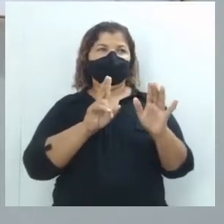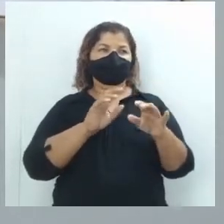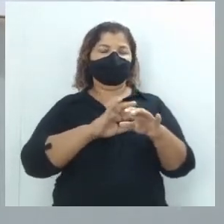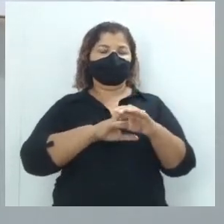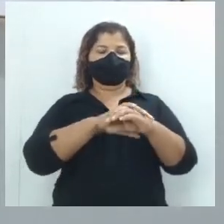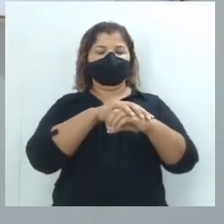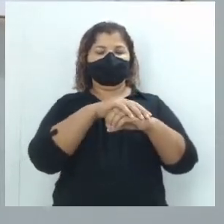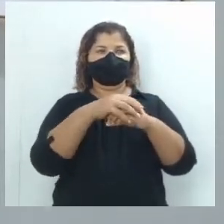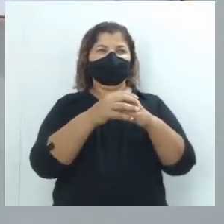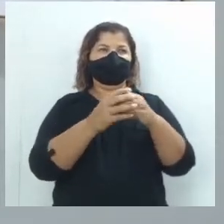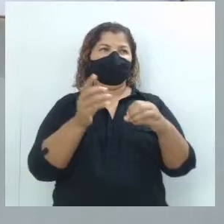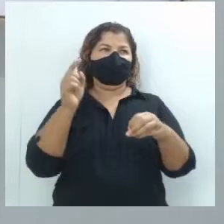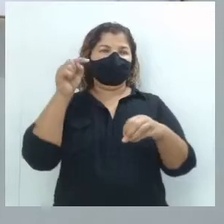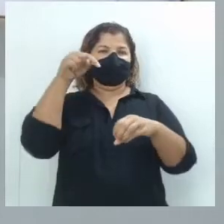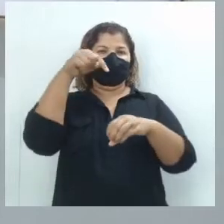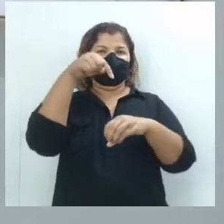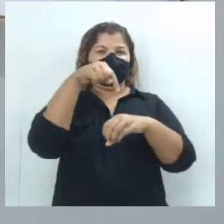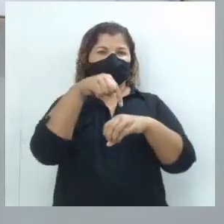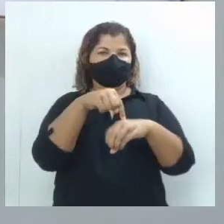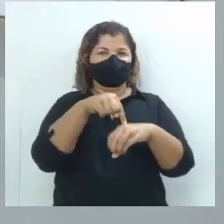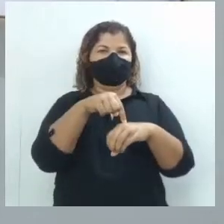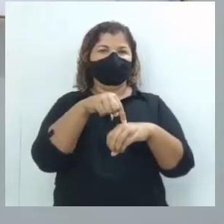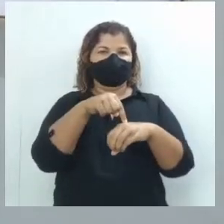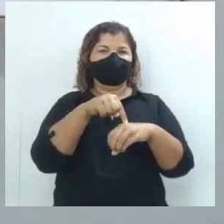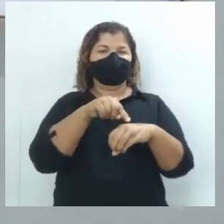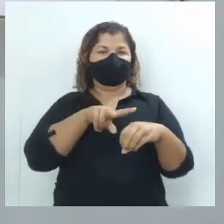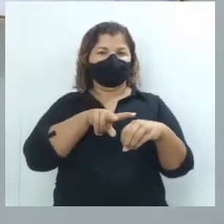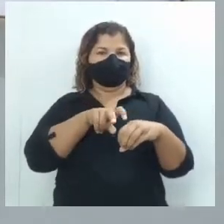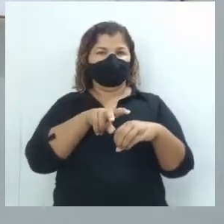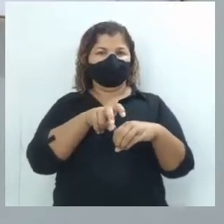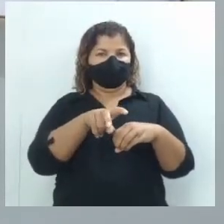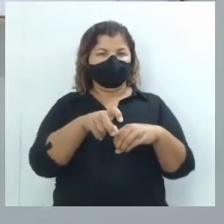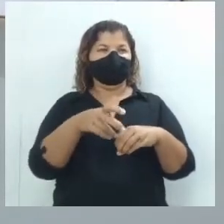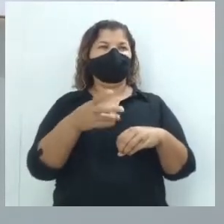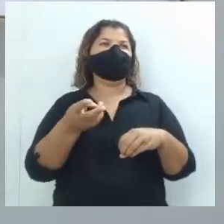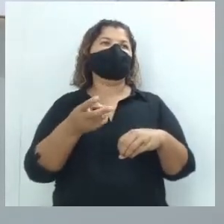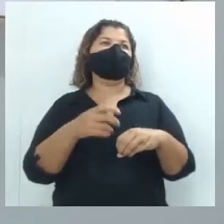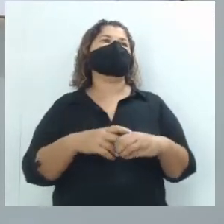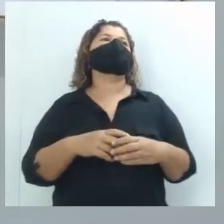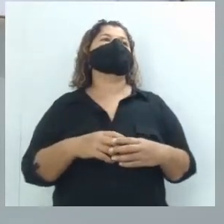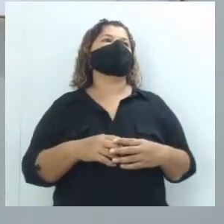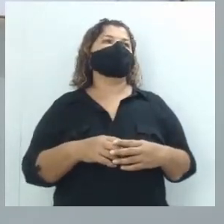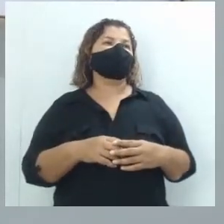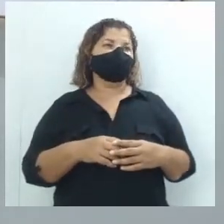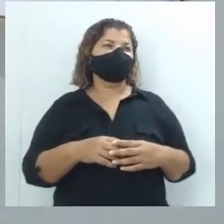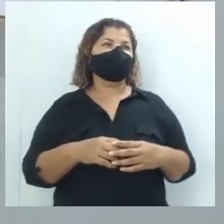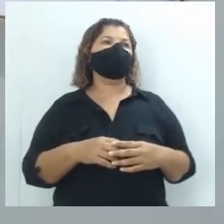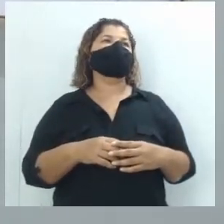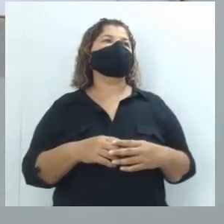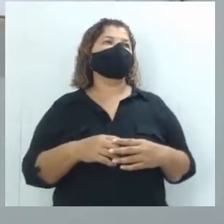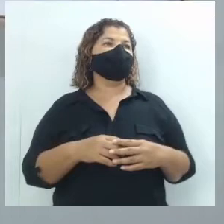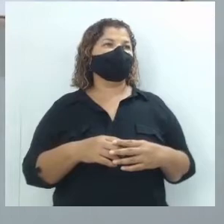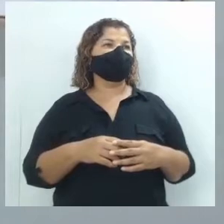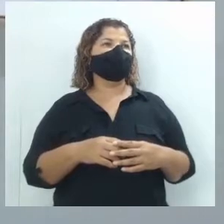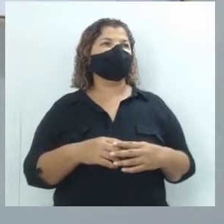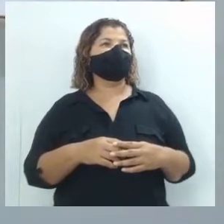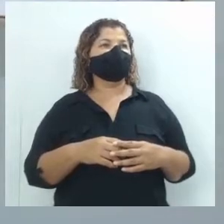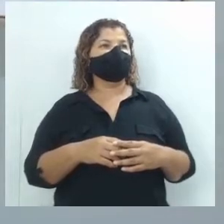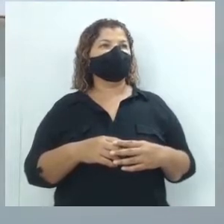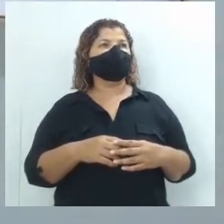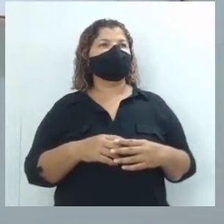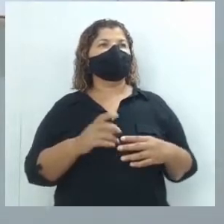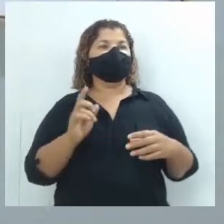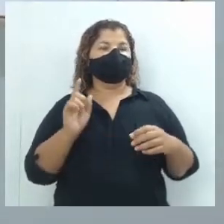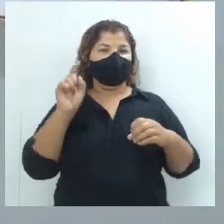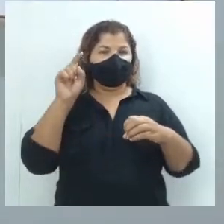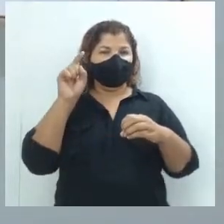Ó. Isso aqui é o vírus. Isso aqui é o vírus. Aí o que é que vai acontecer? Quando o